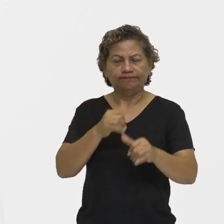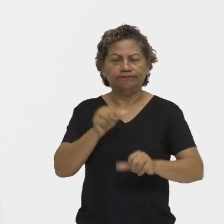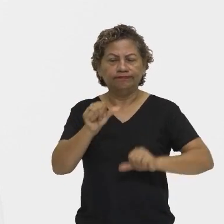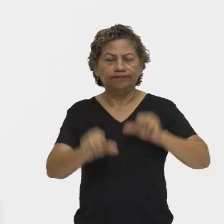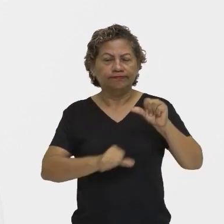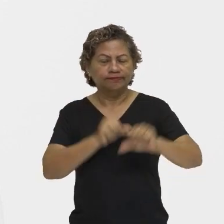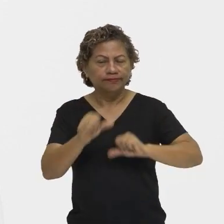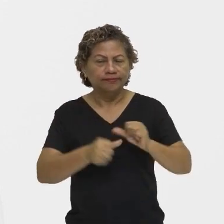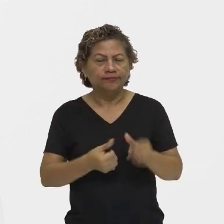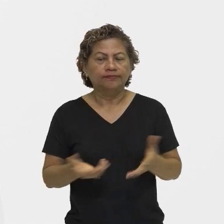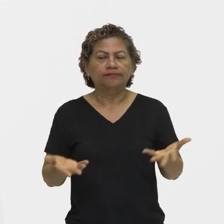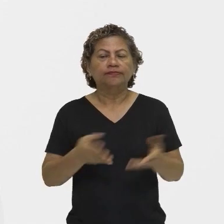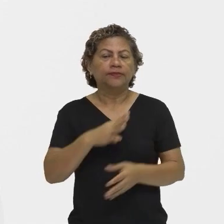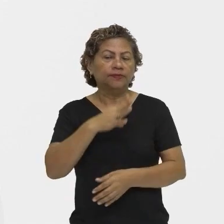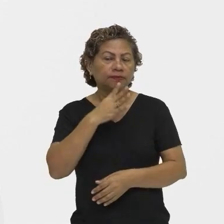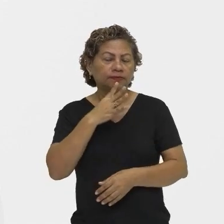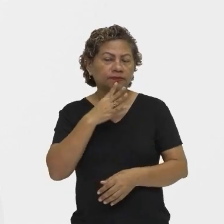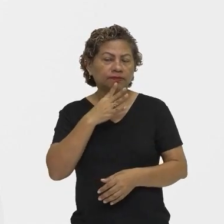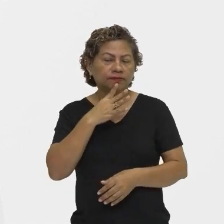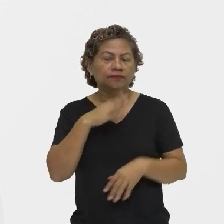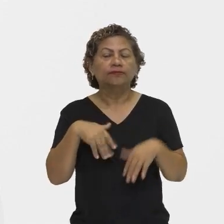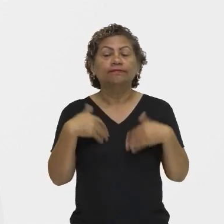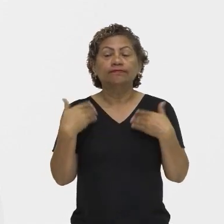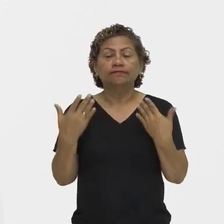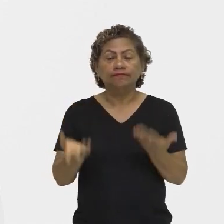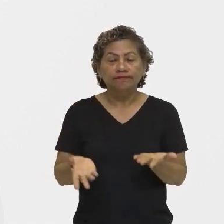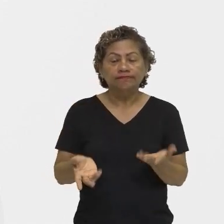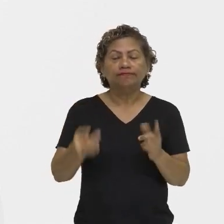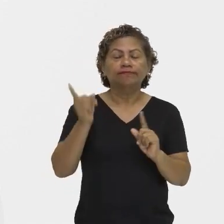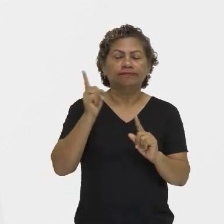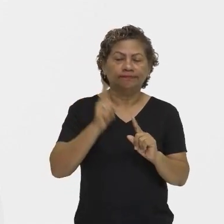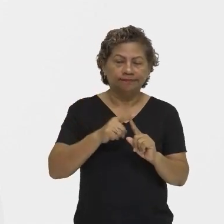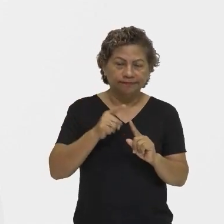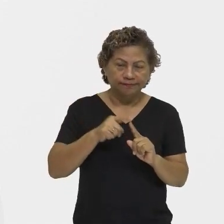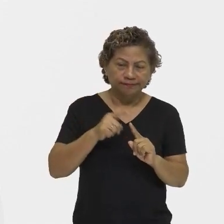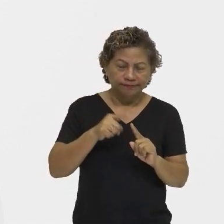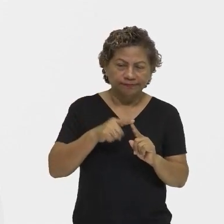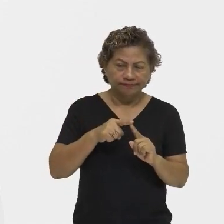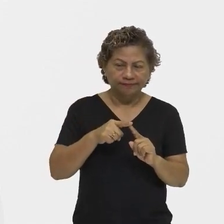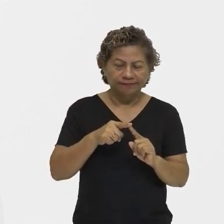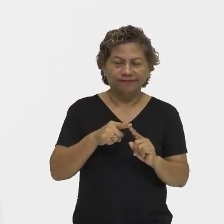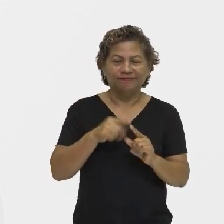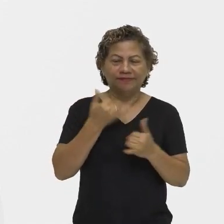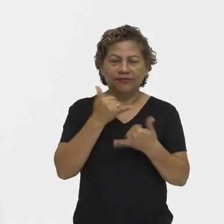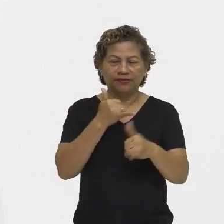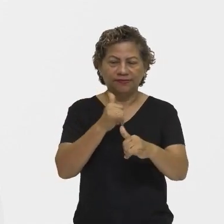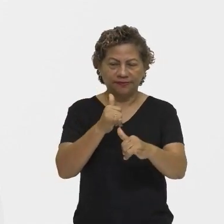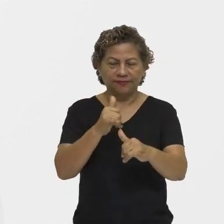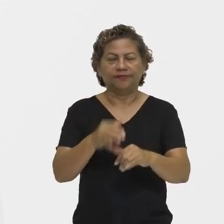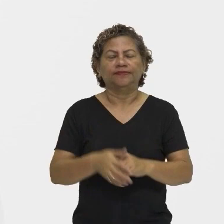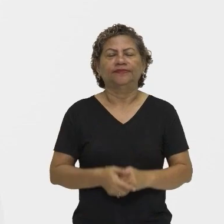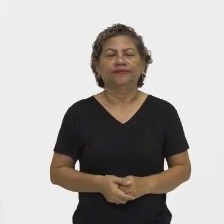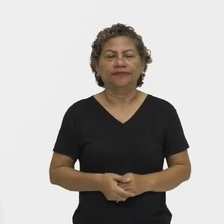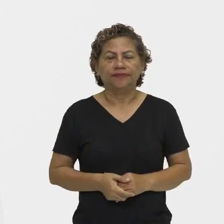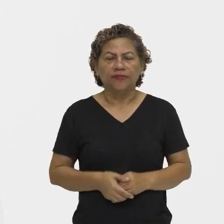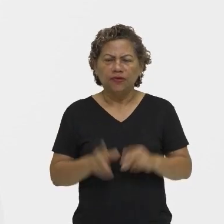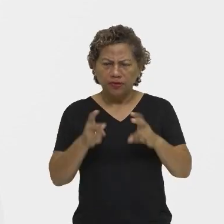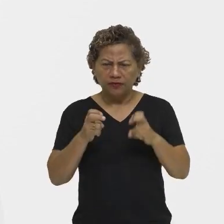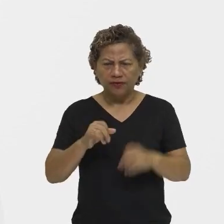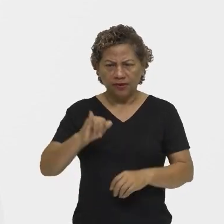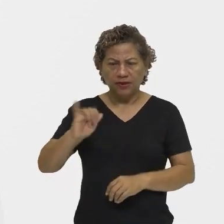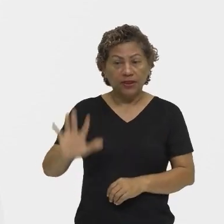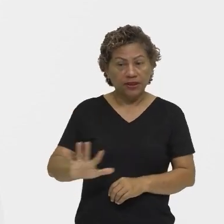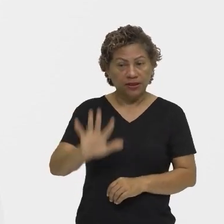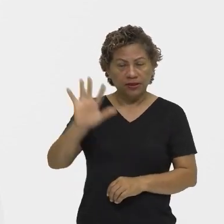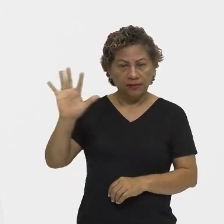vamos conhecer agora quais são essas formas de energia que nós estamos falando. E aí você vê na